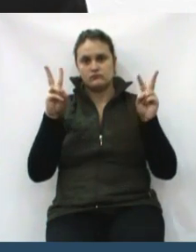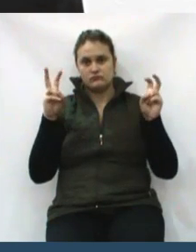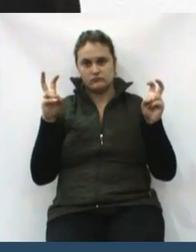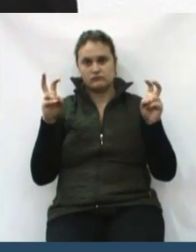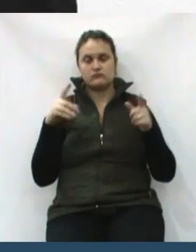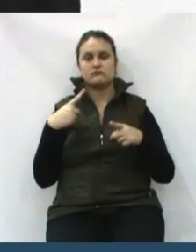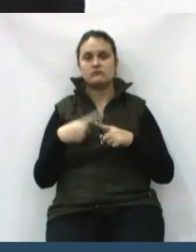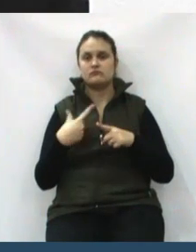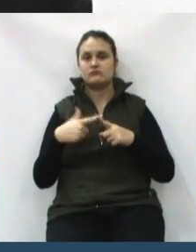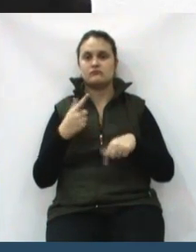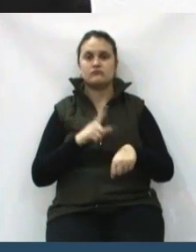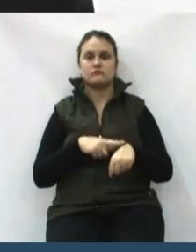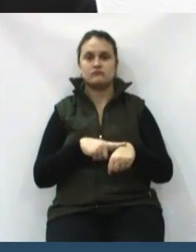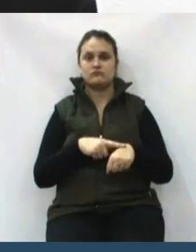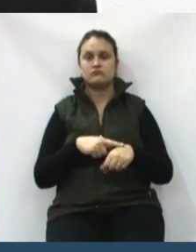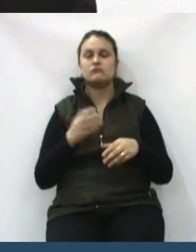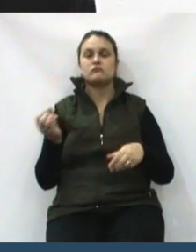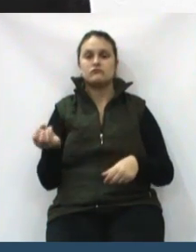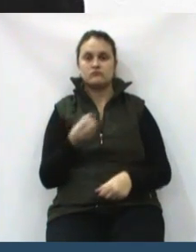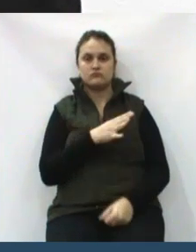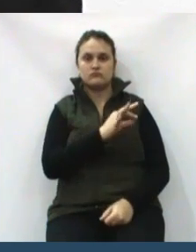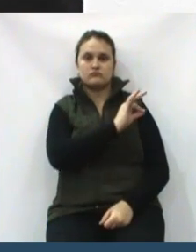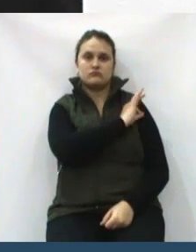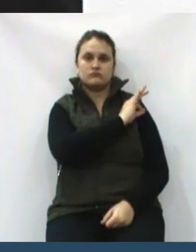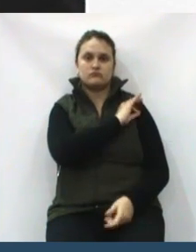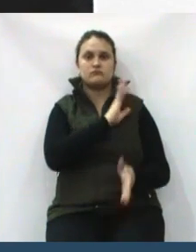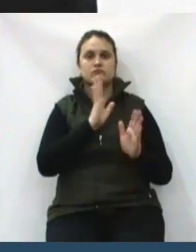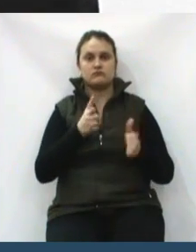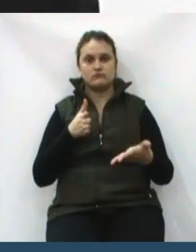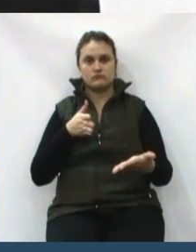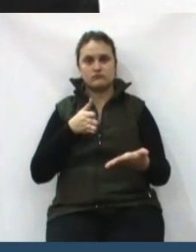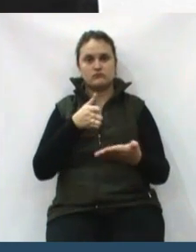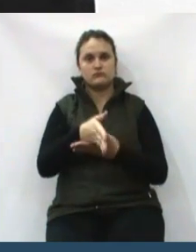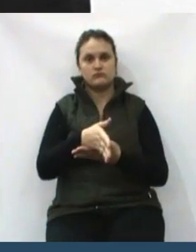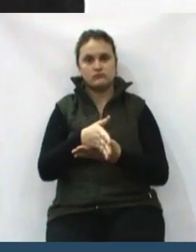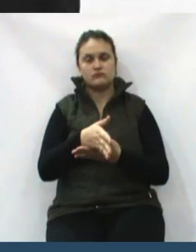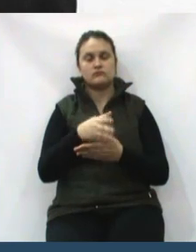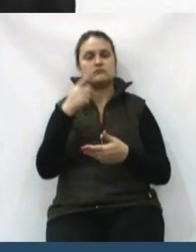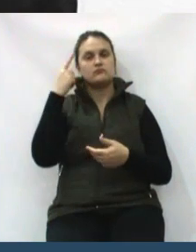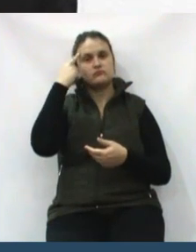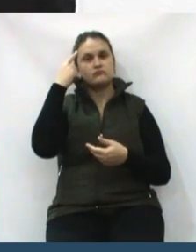porque não tem tempo, um novo prefeito municipal que vai ter que já entrar com